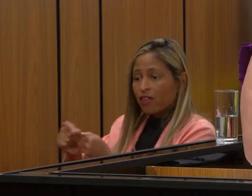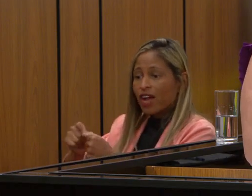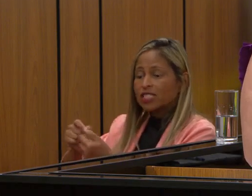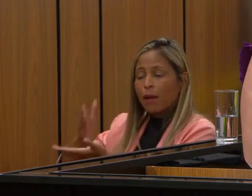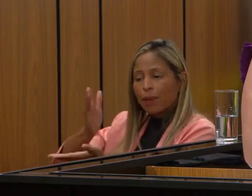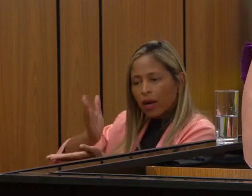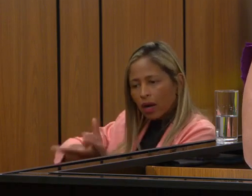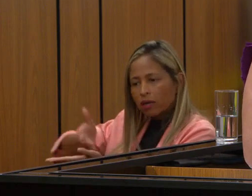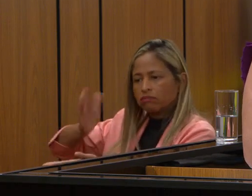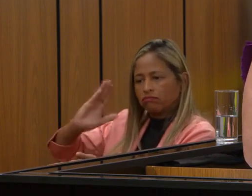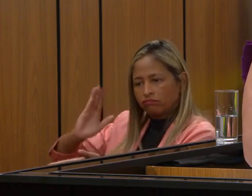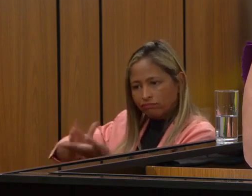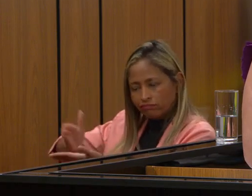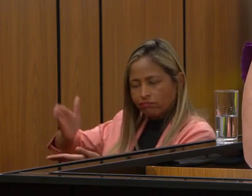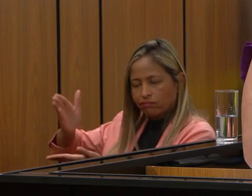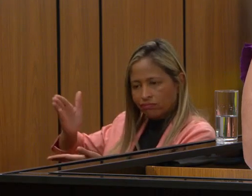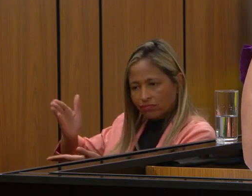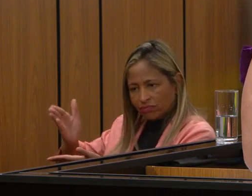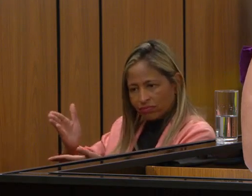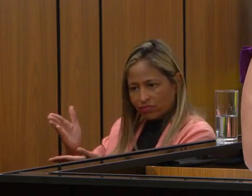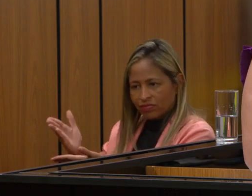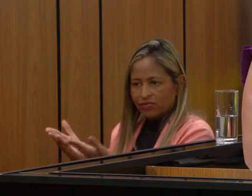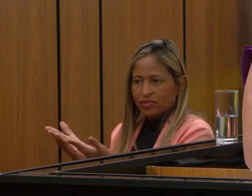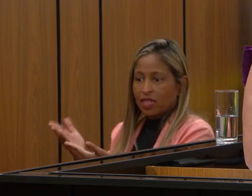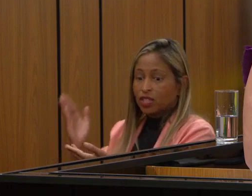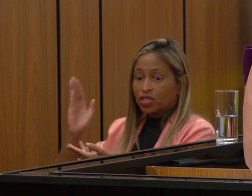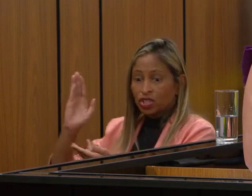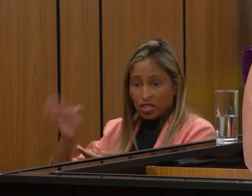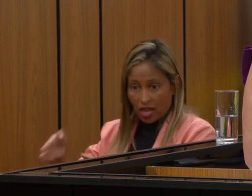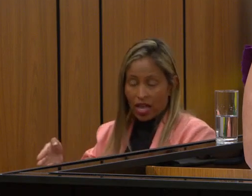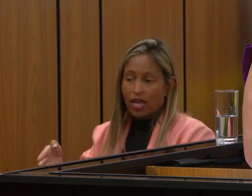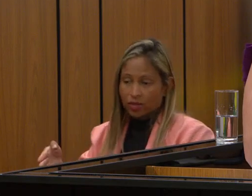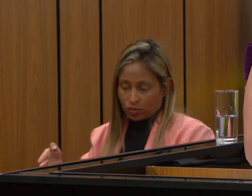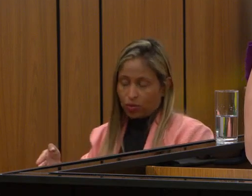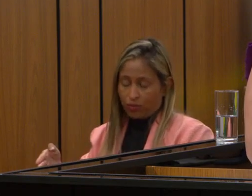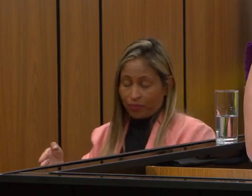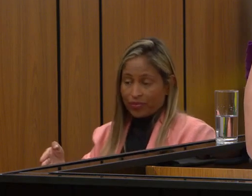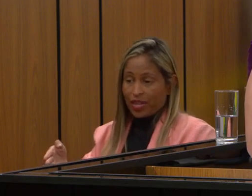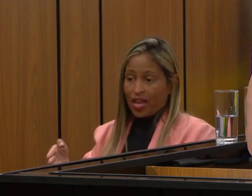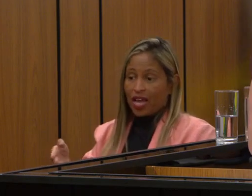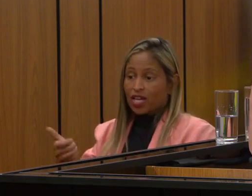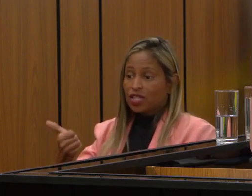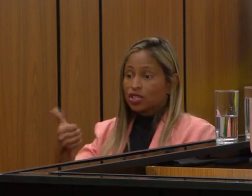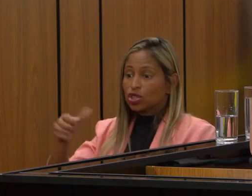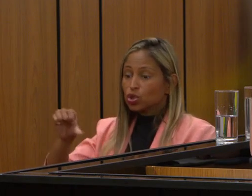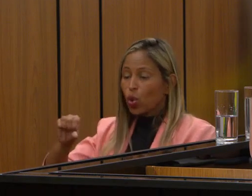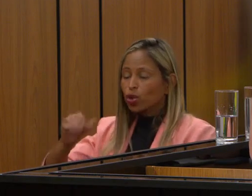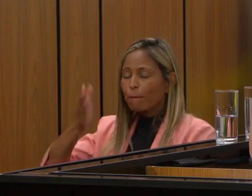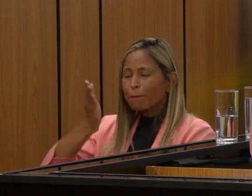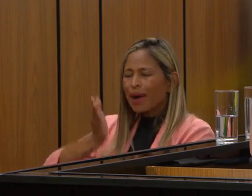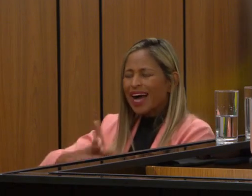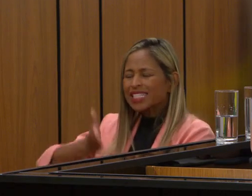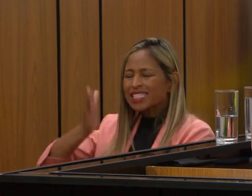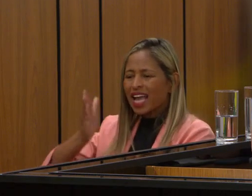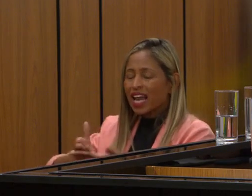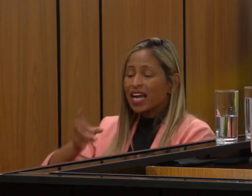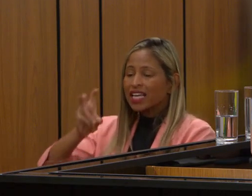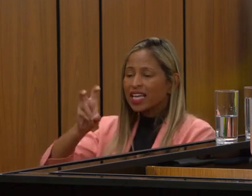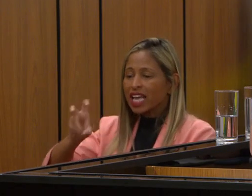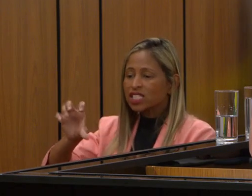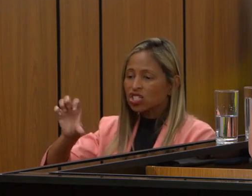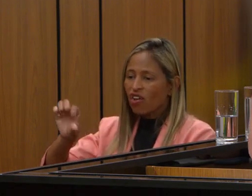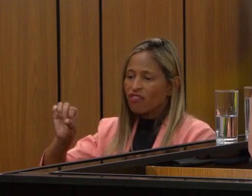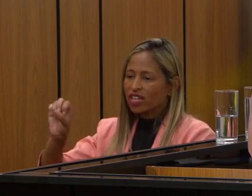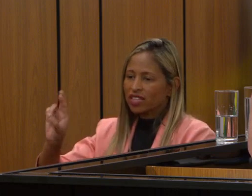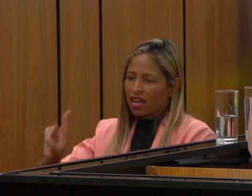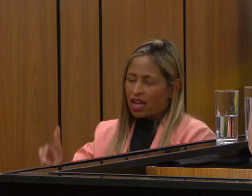o financiamento Faria lá direto com eles então ficaram 18 parcelas de 1511